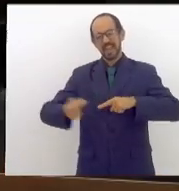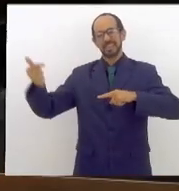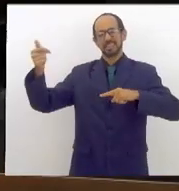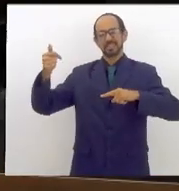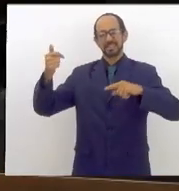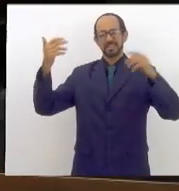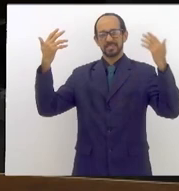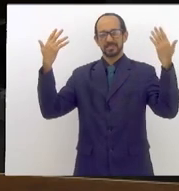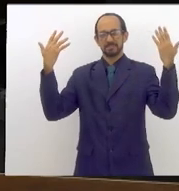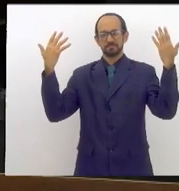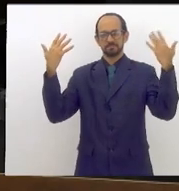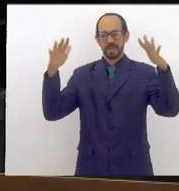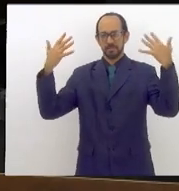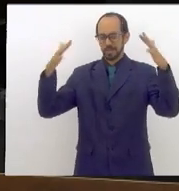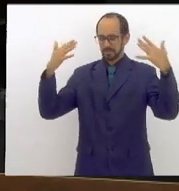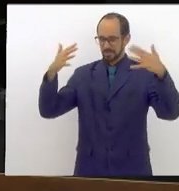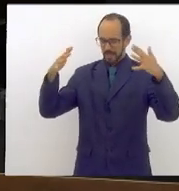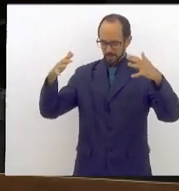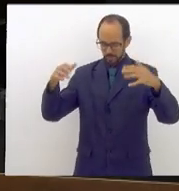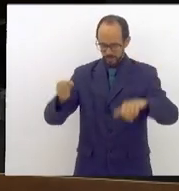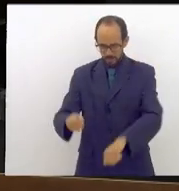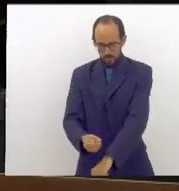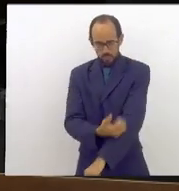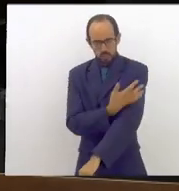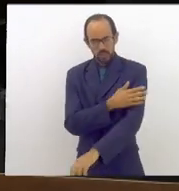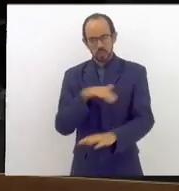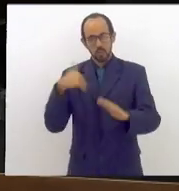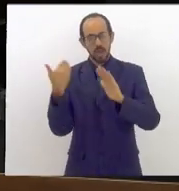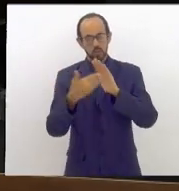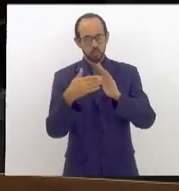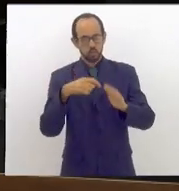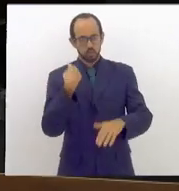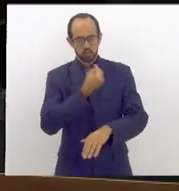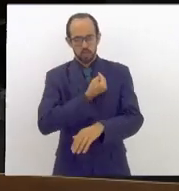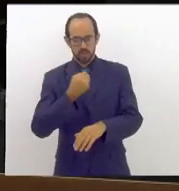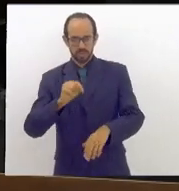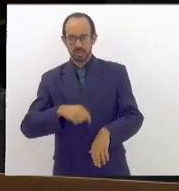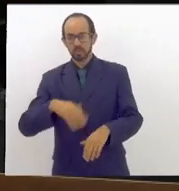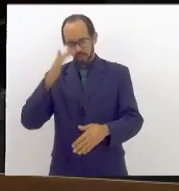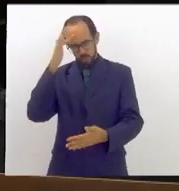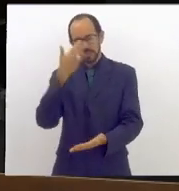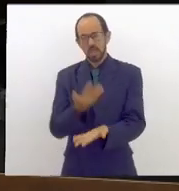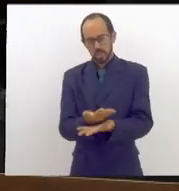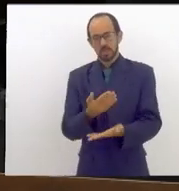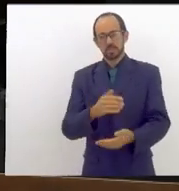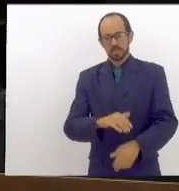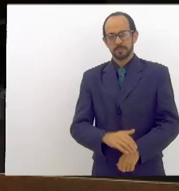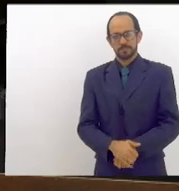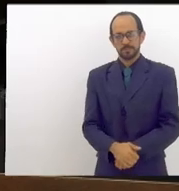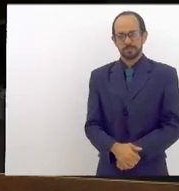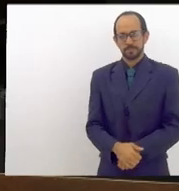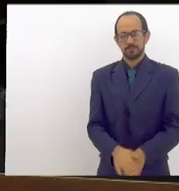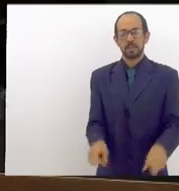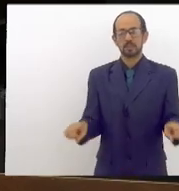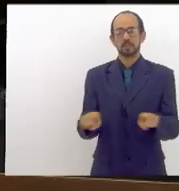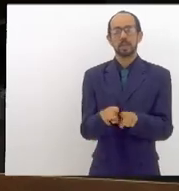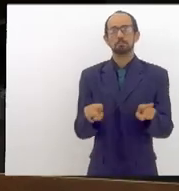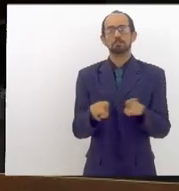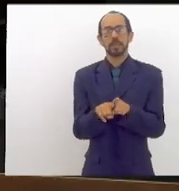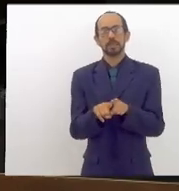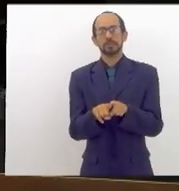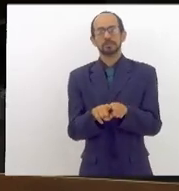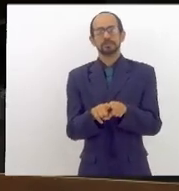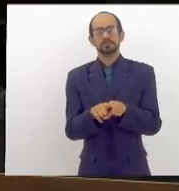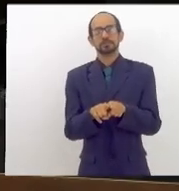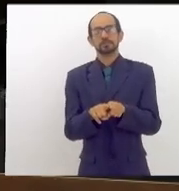e emocionando a nós todos tem absoluta certeza Além do mais